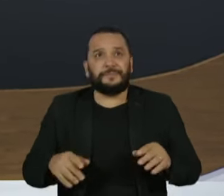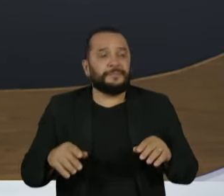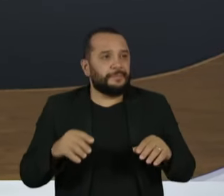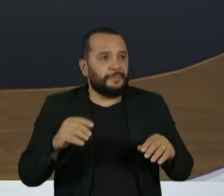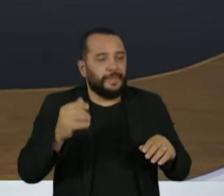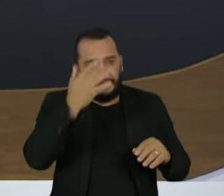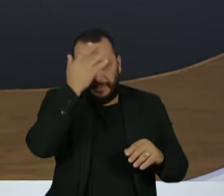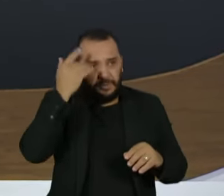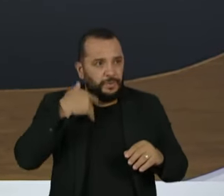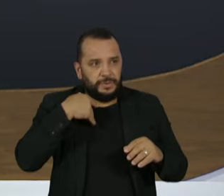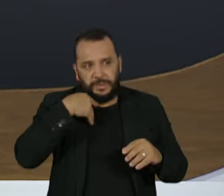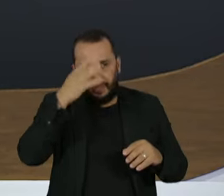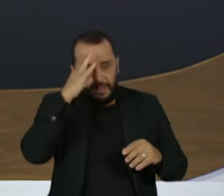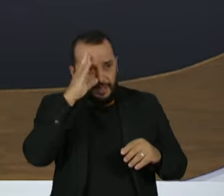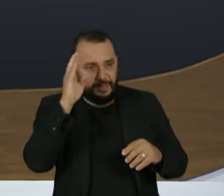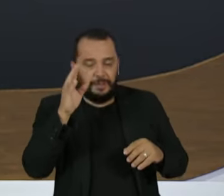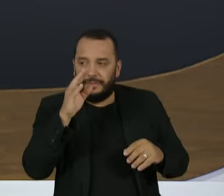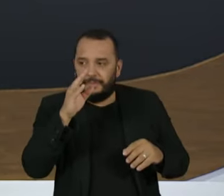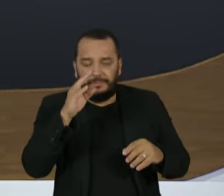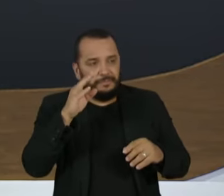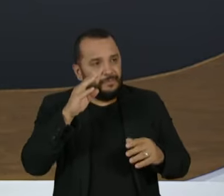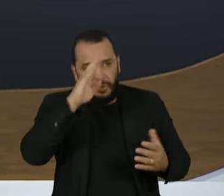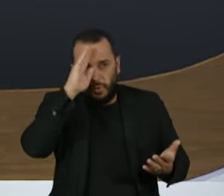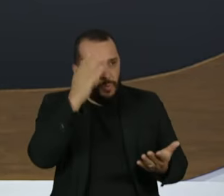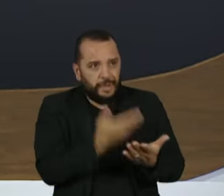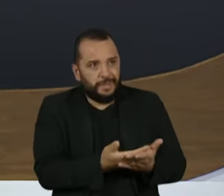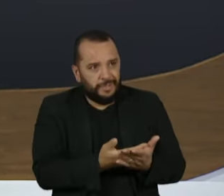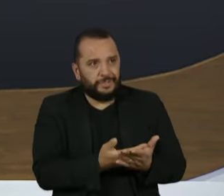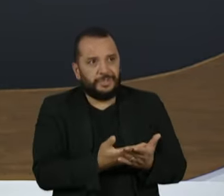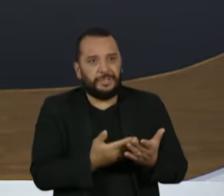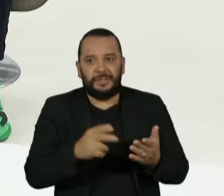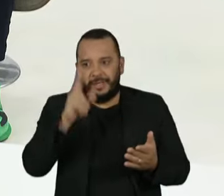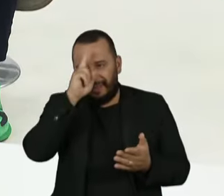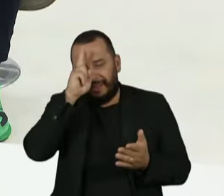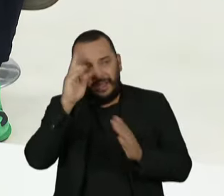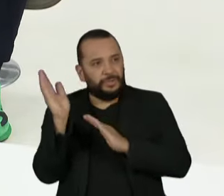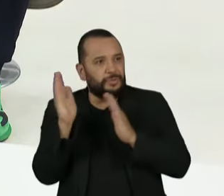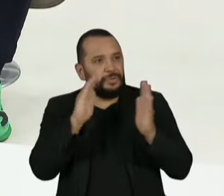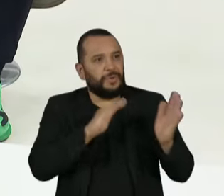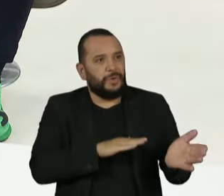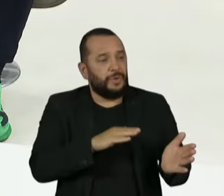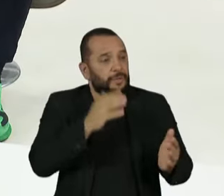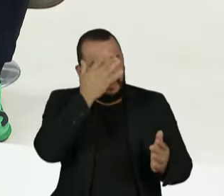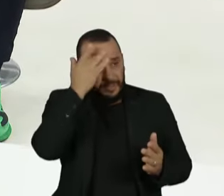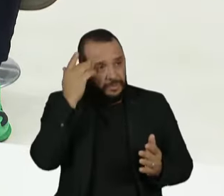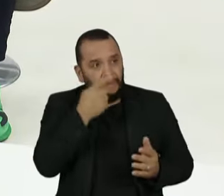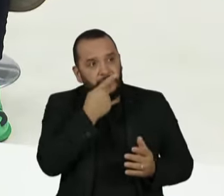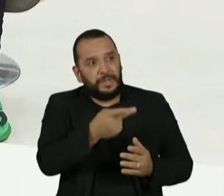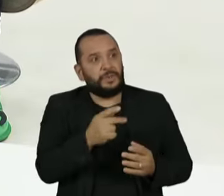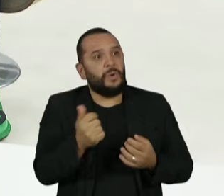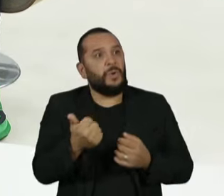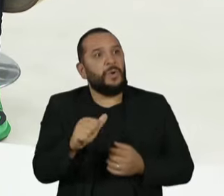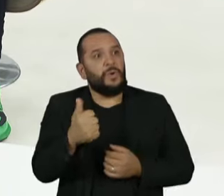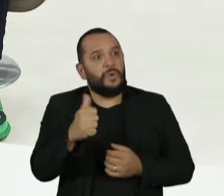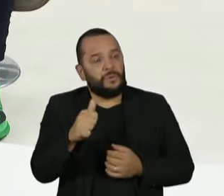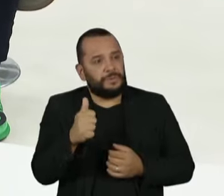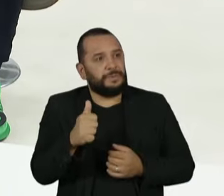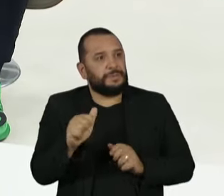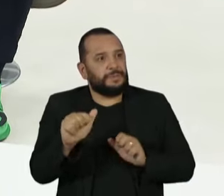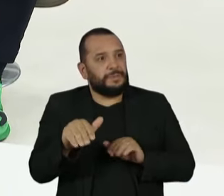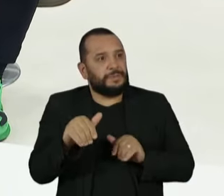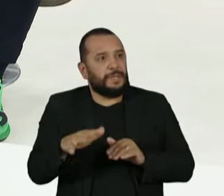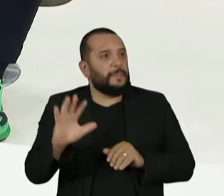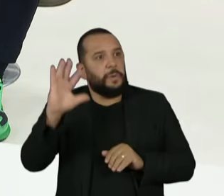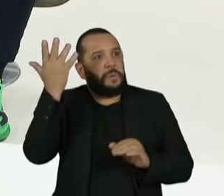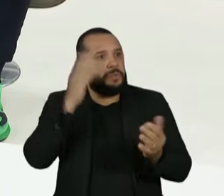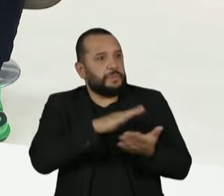objetivos fatos históricos tem gente questionando que o 11 de setembro não aconteceu que o homem não pisou na